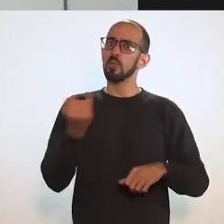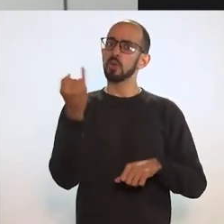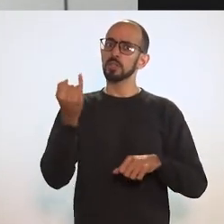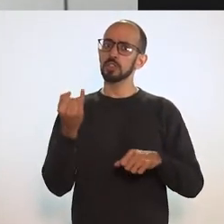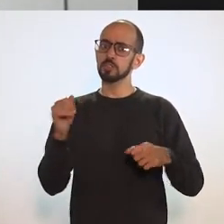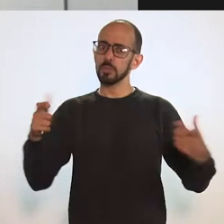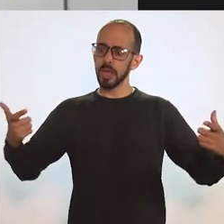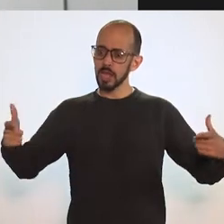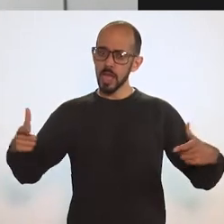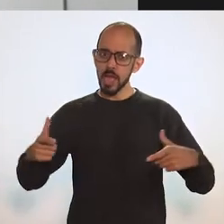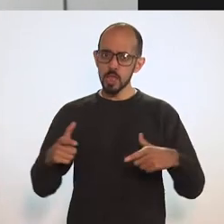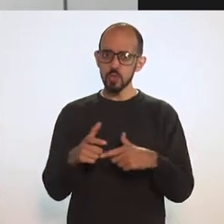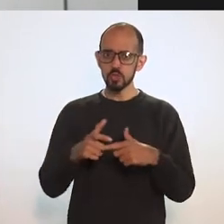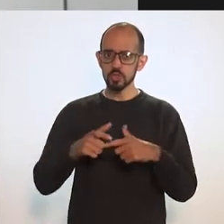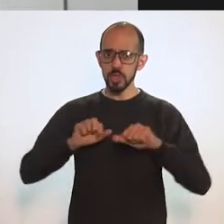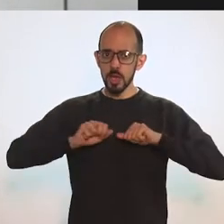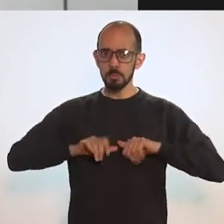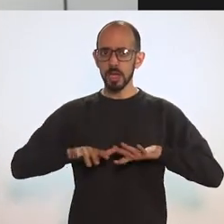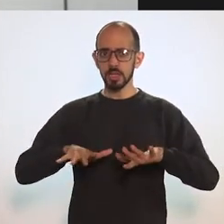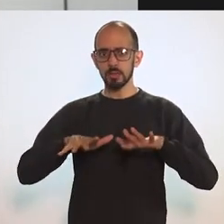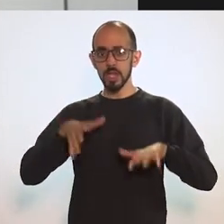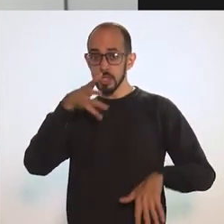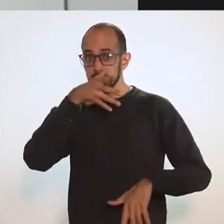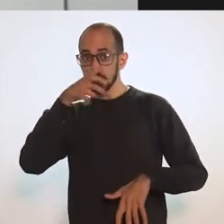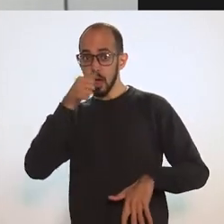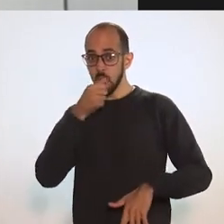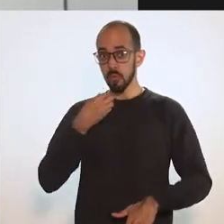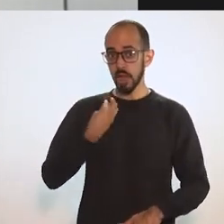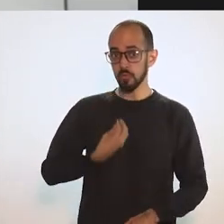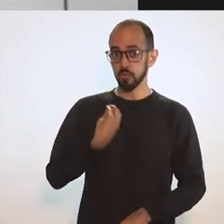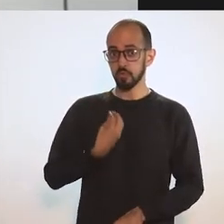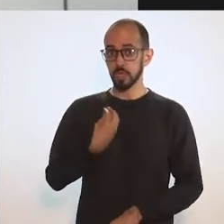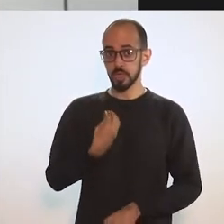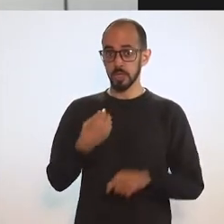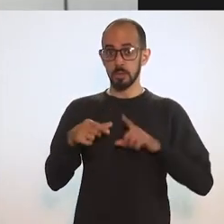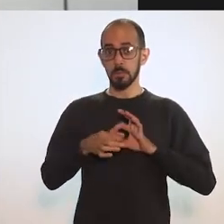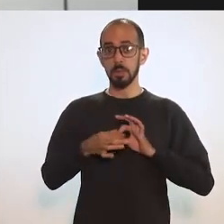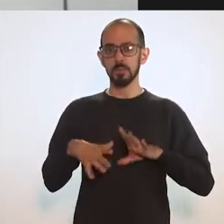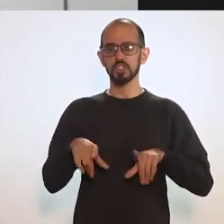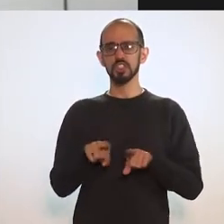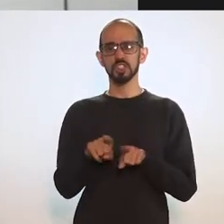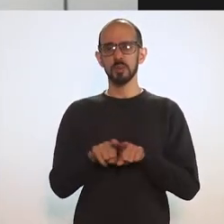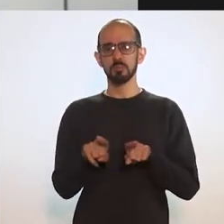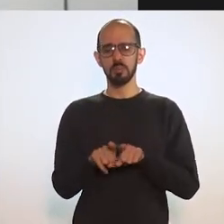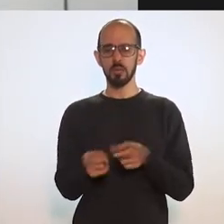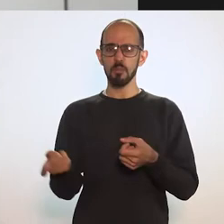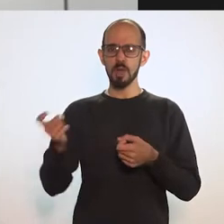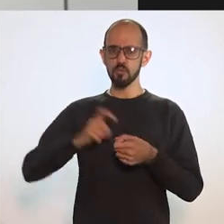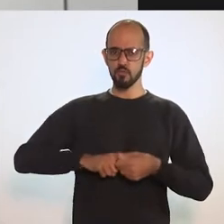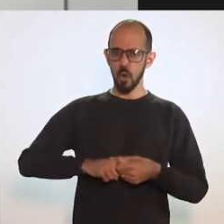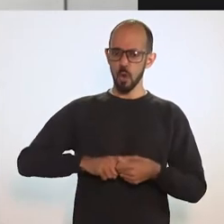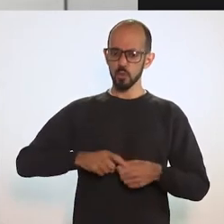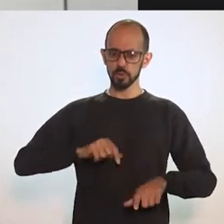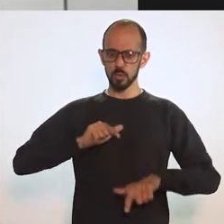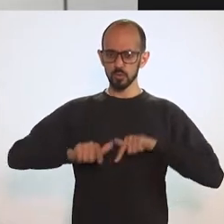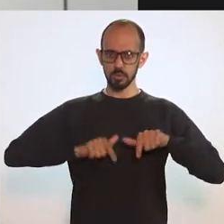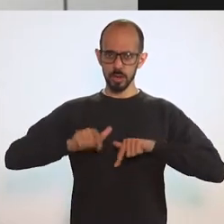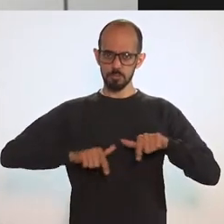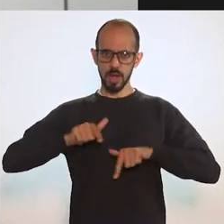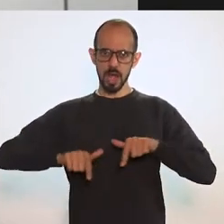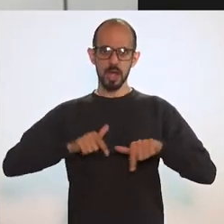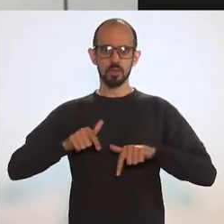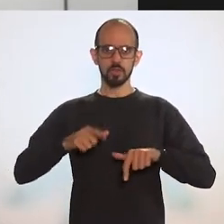diminuir as curvas de contágio, salvar vidas e permitir, inclusive, uma retomada de atividades que